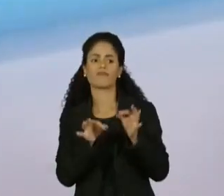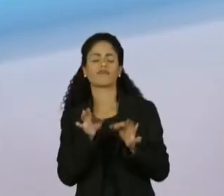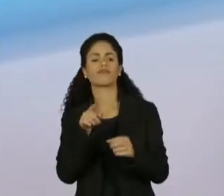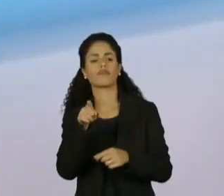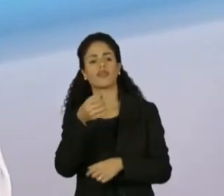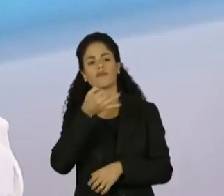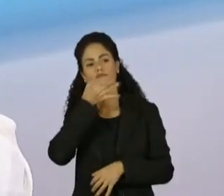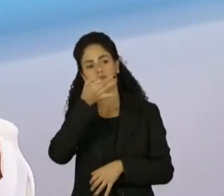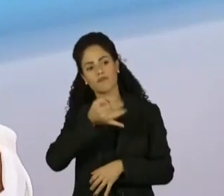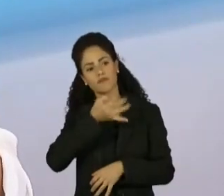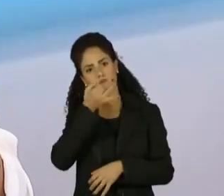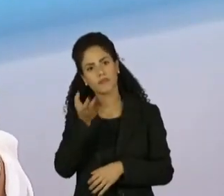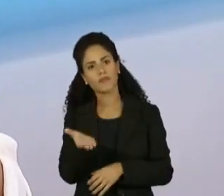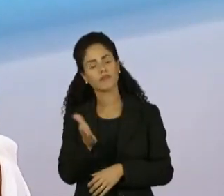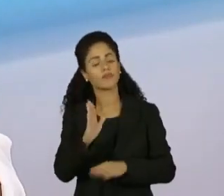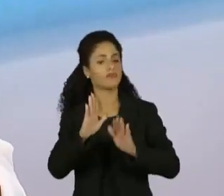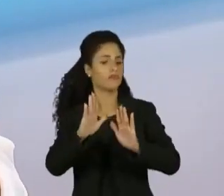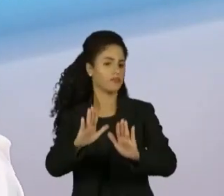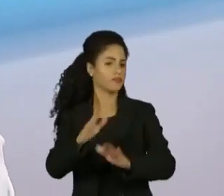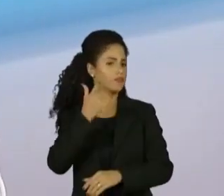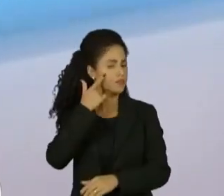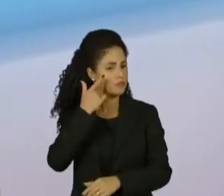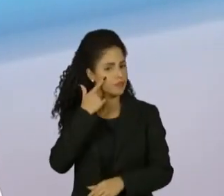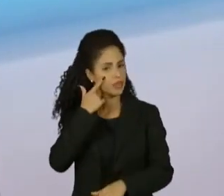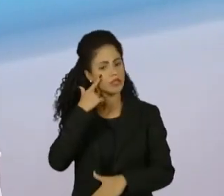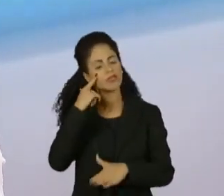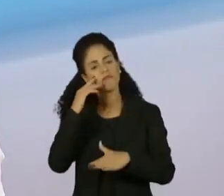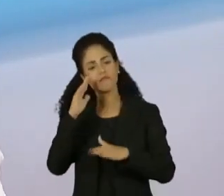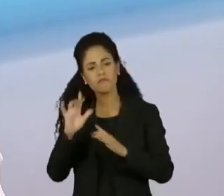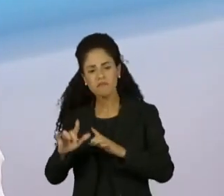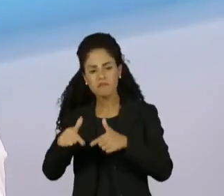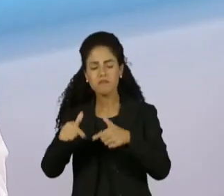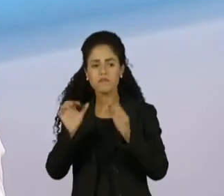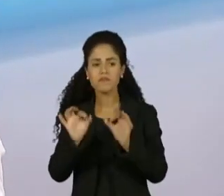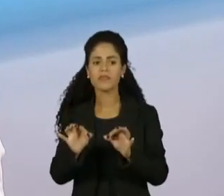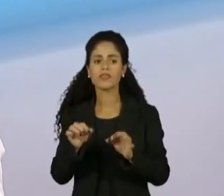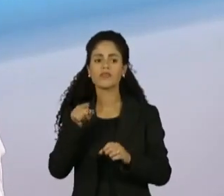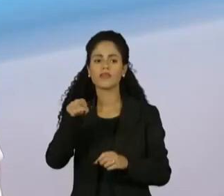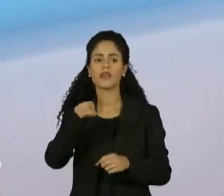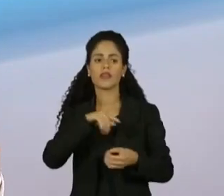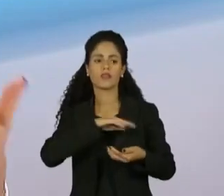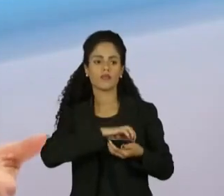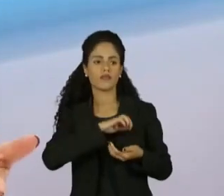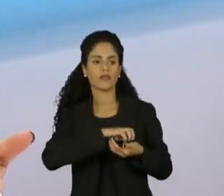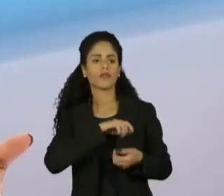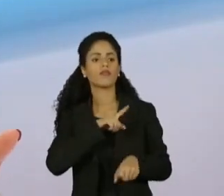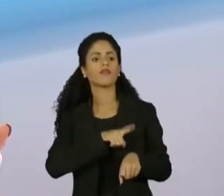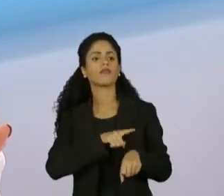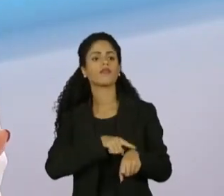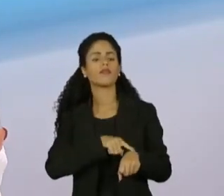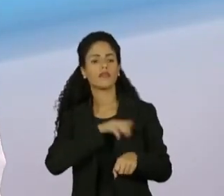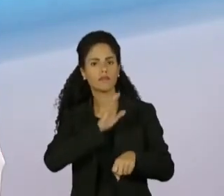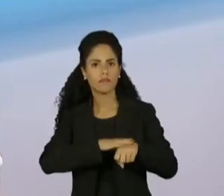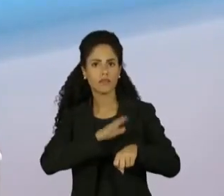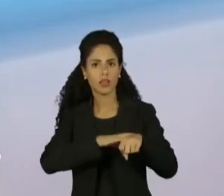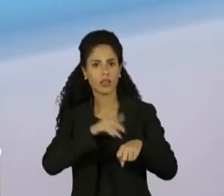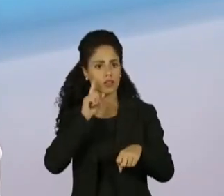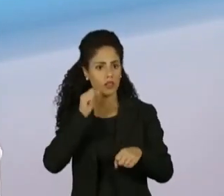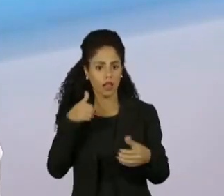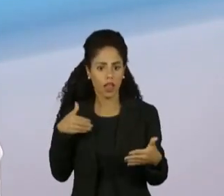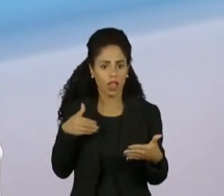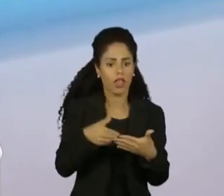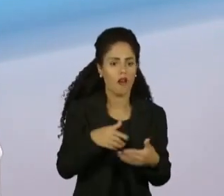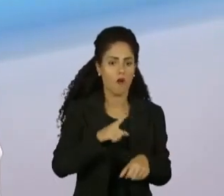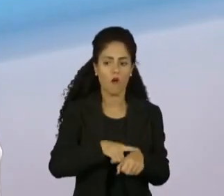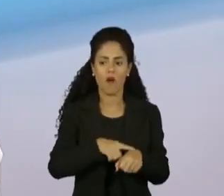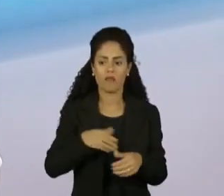assunto está presente, mas na prática, o que o senhor acha que o Congresso pode e vai ter tempo de fazer, né? Estamos já muito